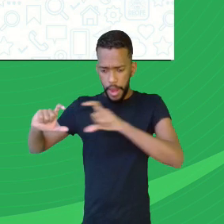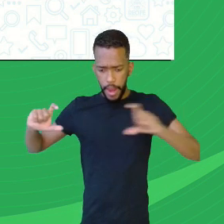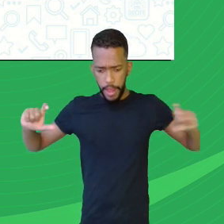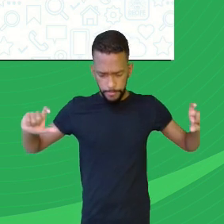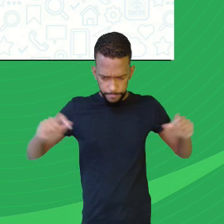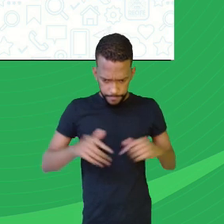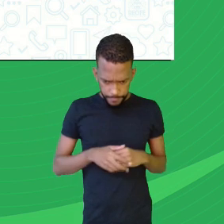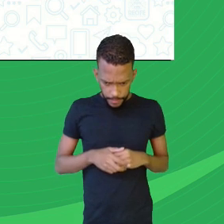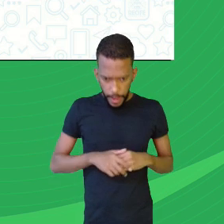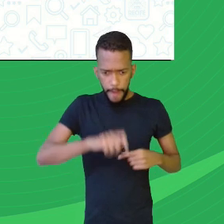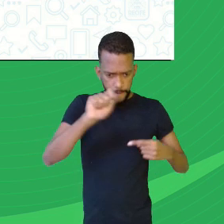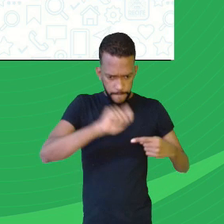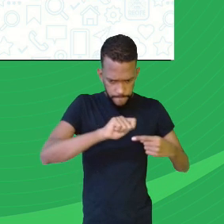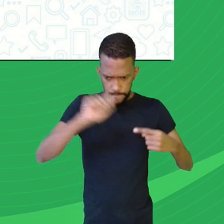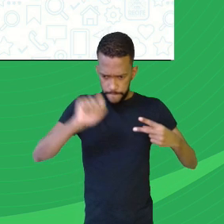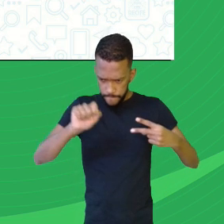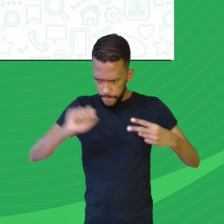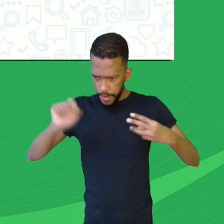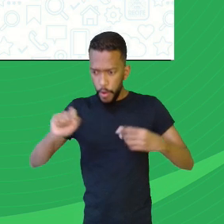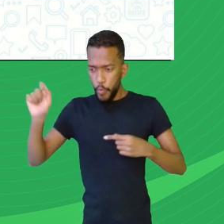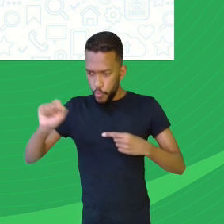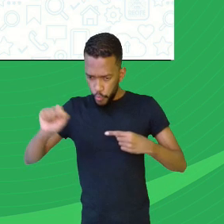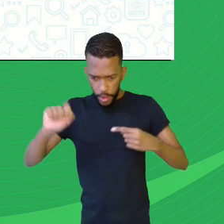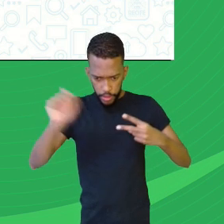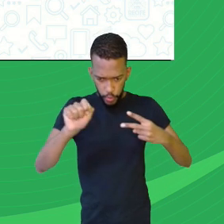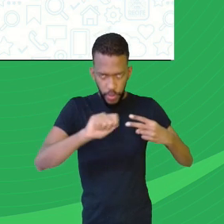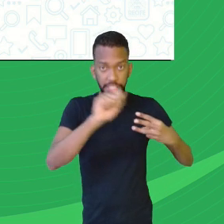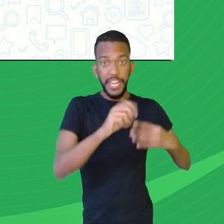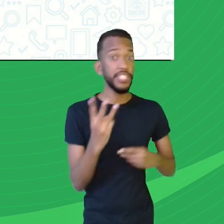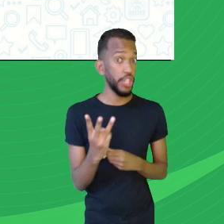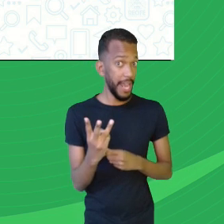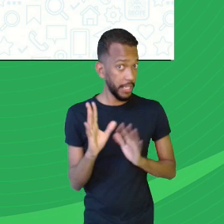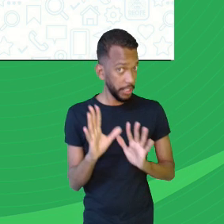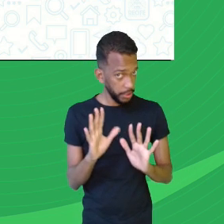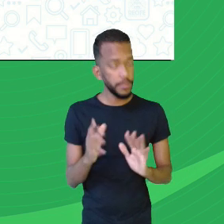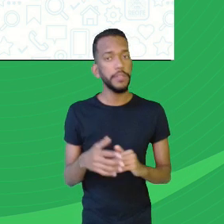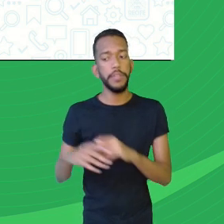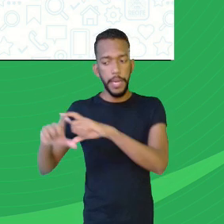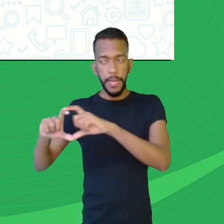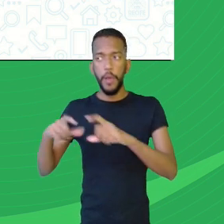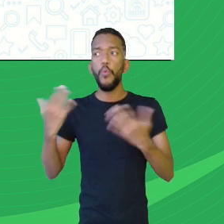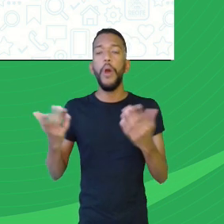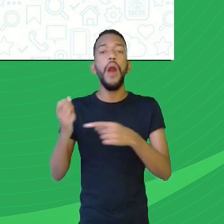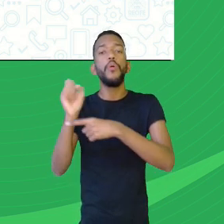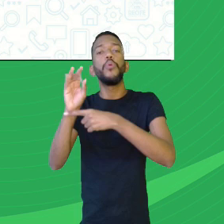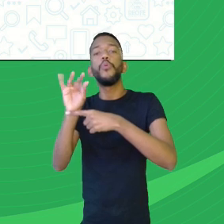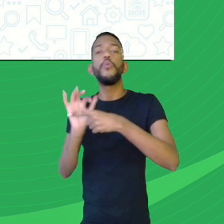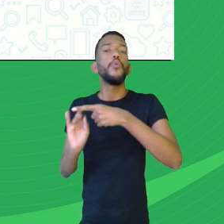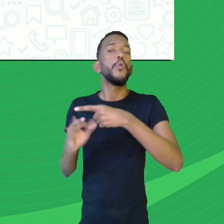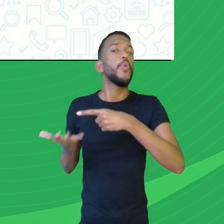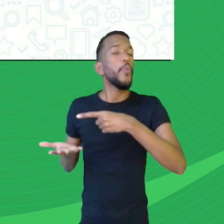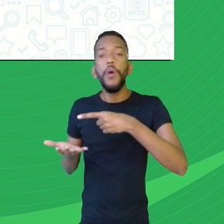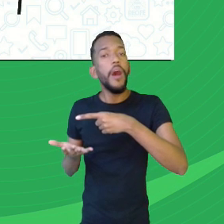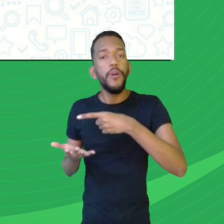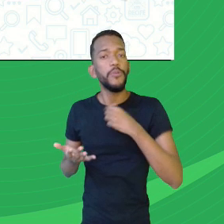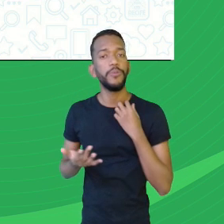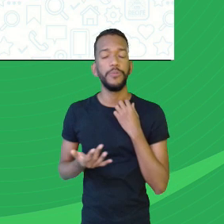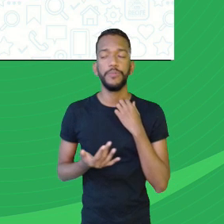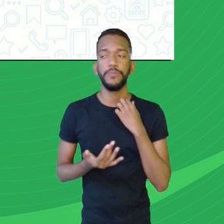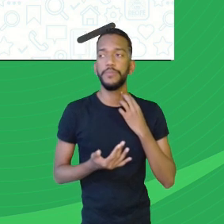resolveu pintar 3 partes de 10. E a pergunta é, que fração representa a parte que Vilma